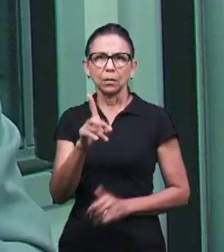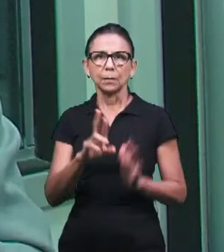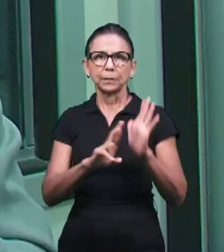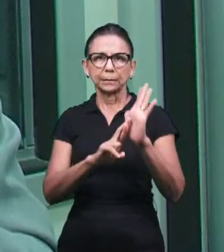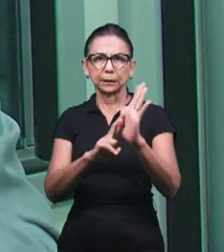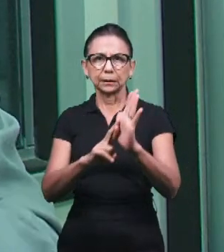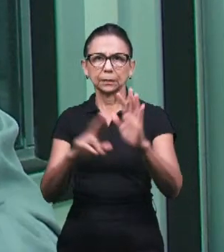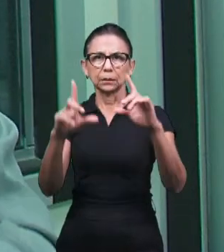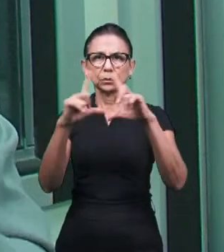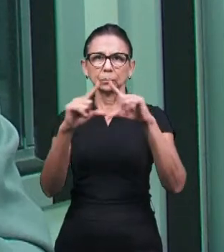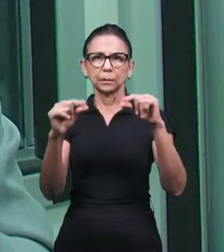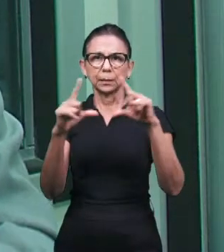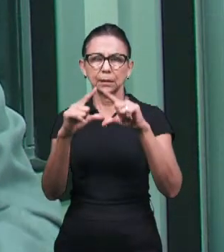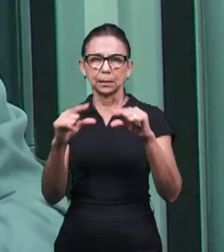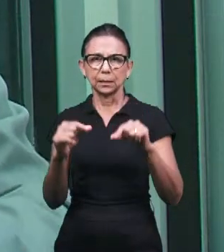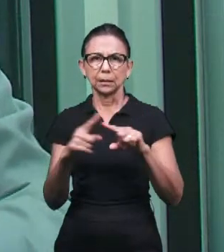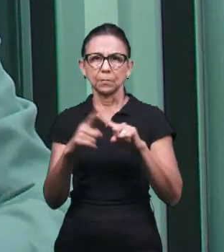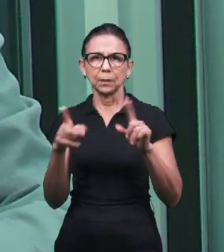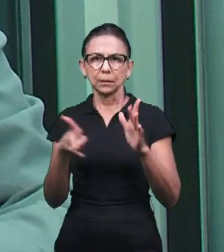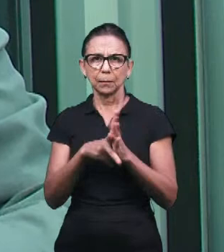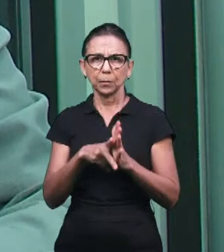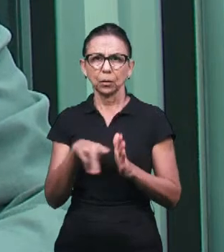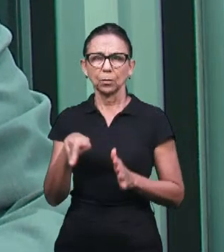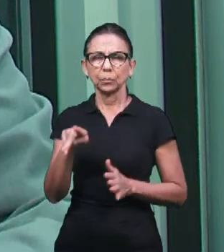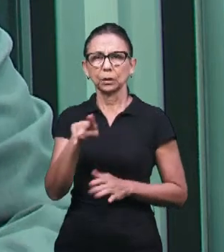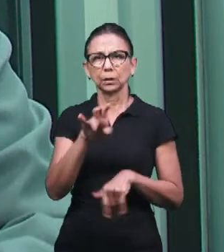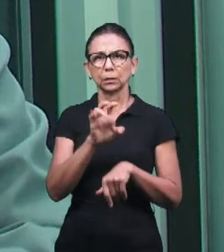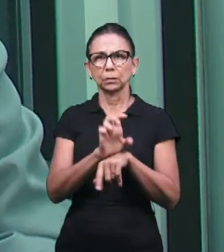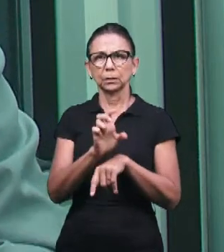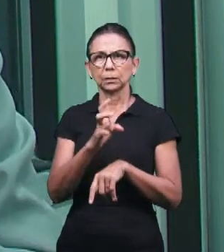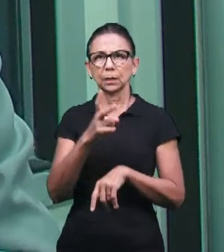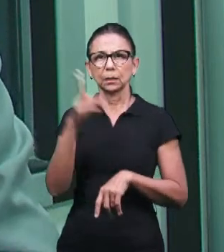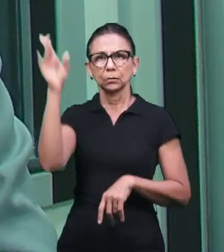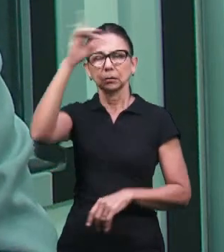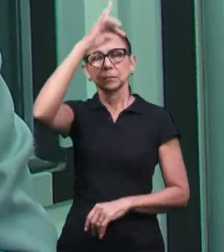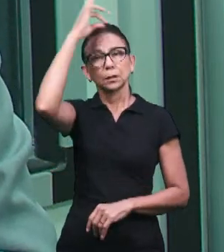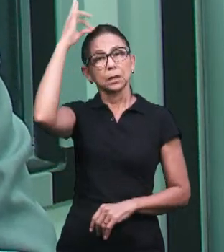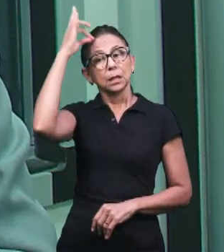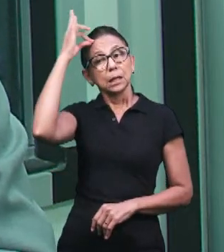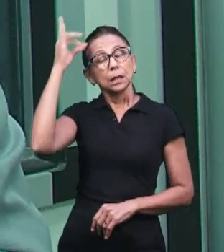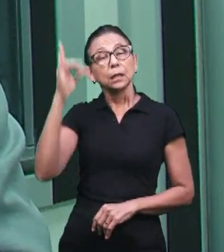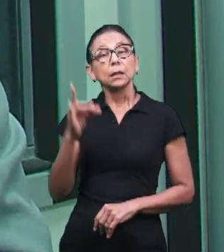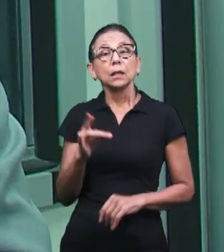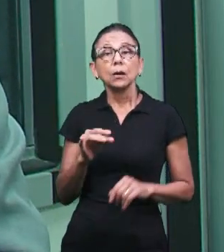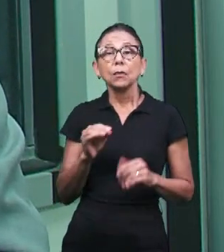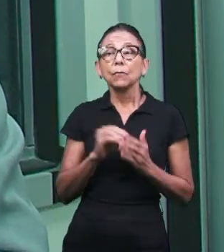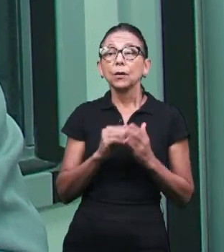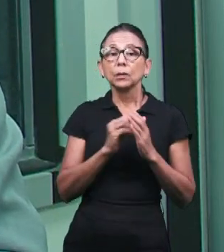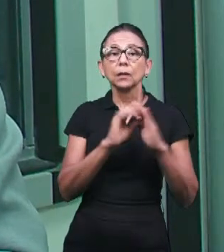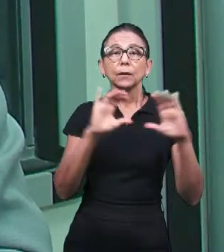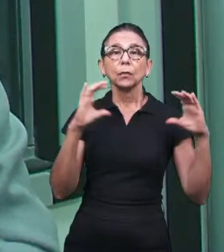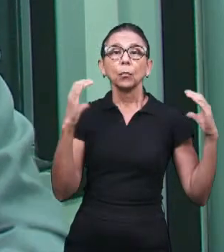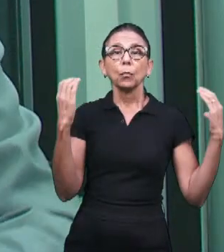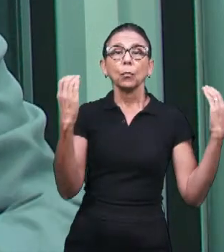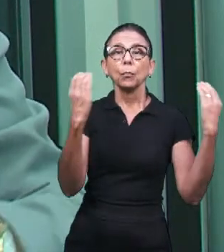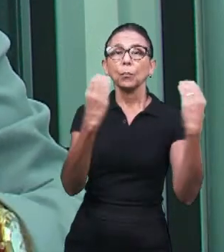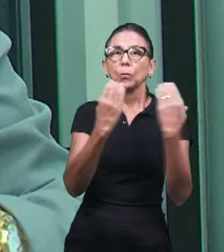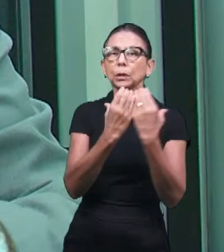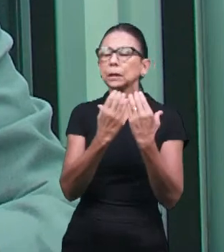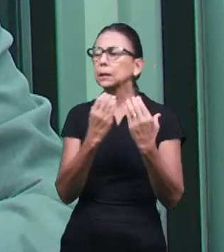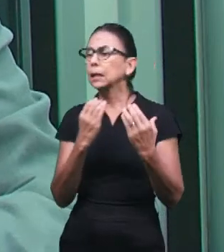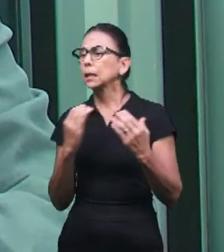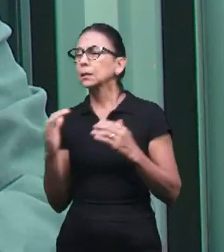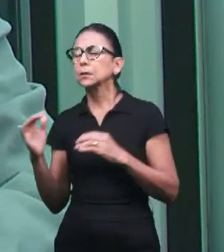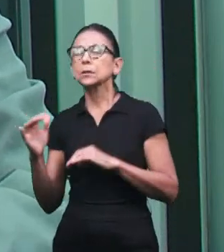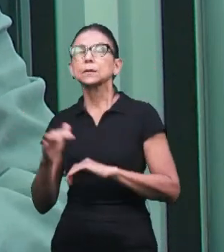do Espírito Santo, estiveram ali, e faltava então a comunidade do entorno. Quando terminado o evento, os lençóis